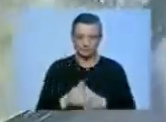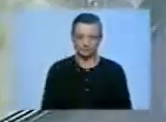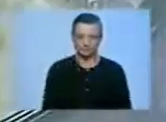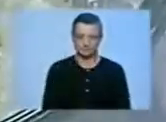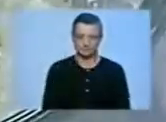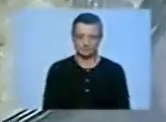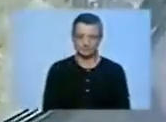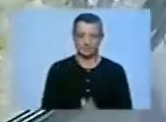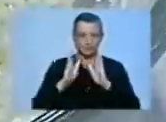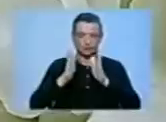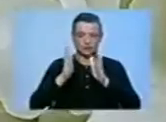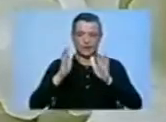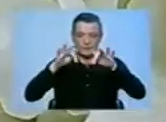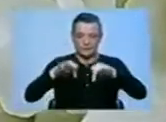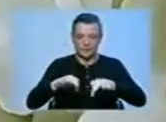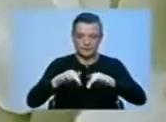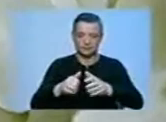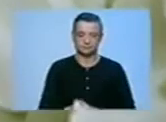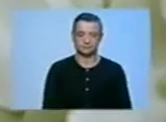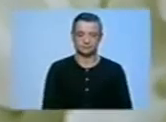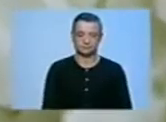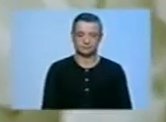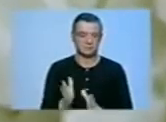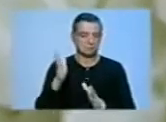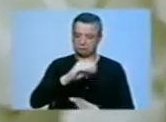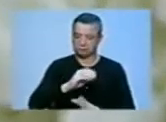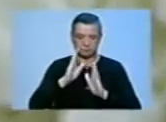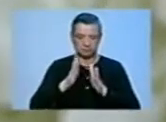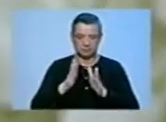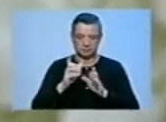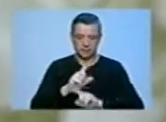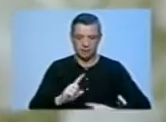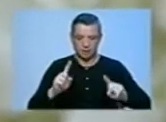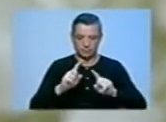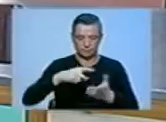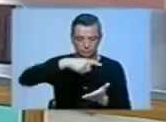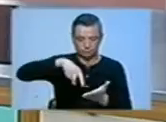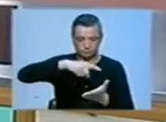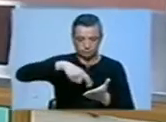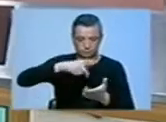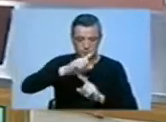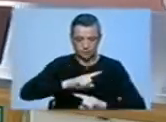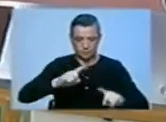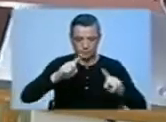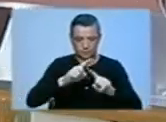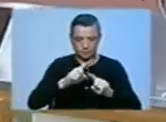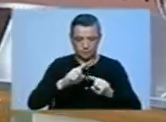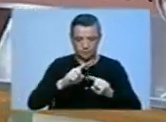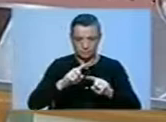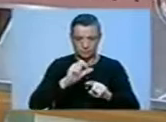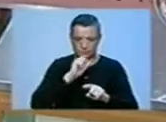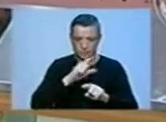avatar já não vamos necessitar mas da bahia achá-la que